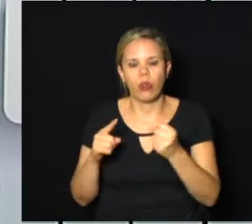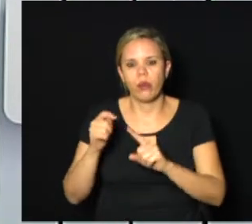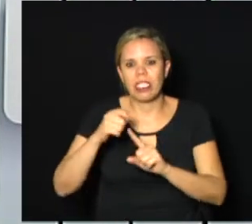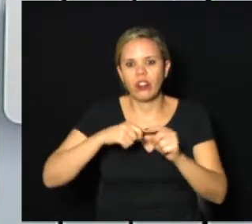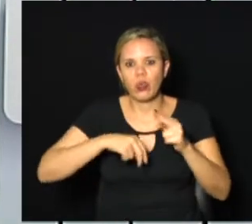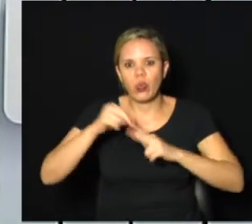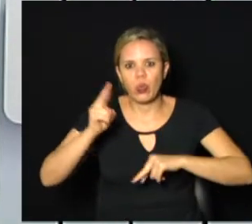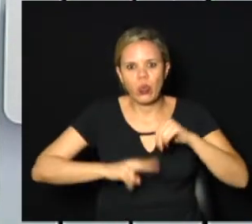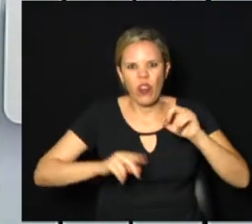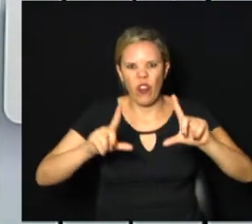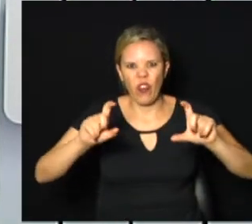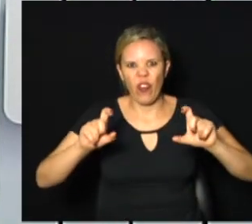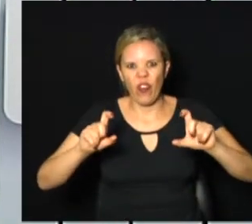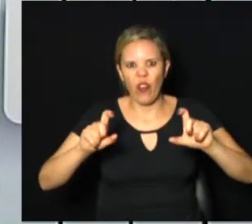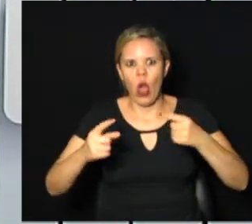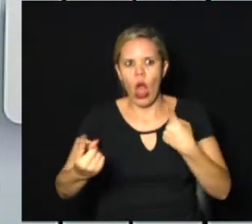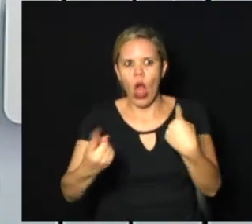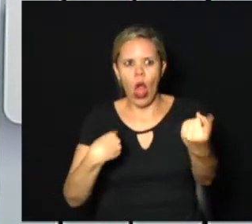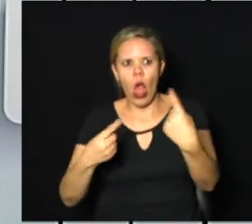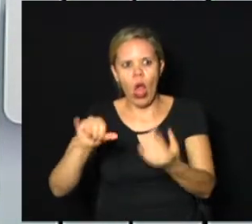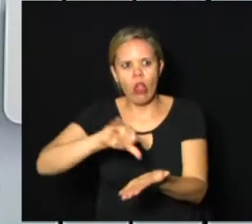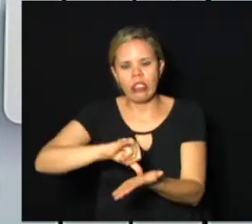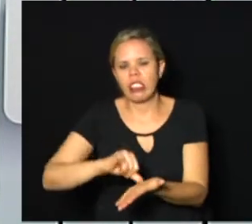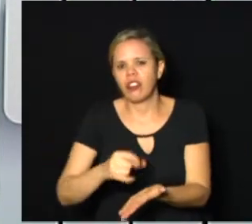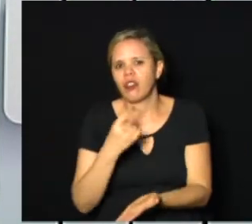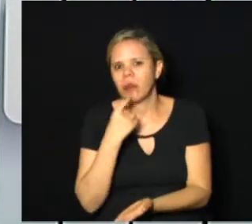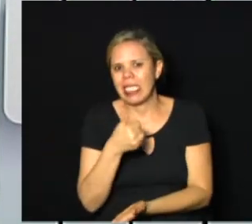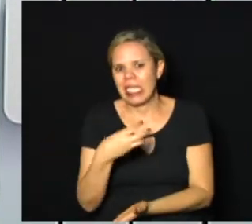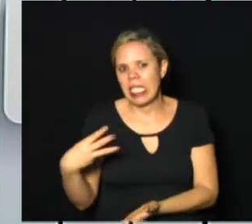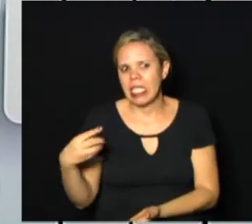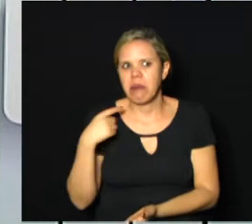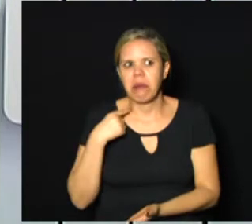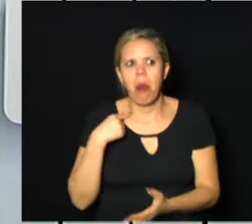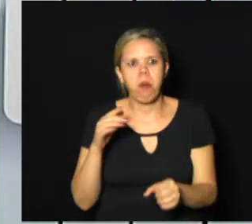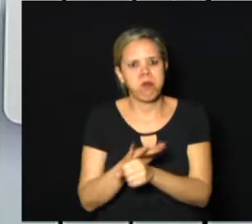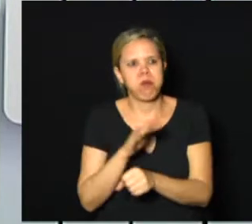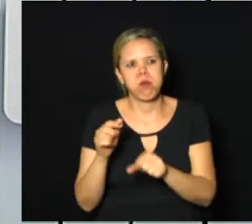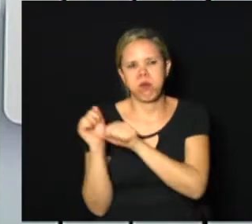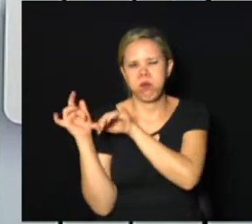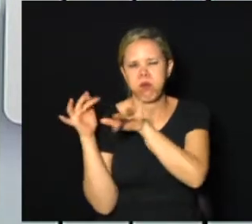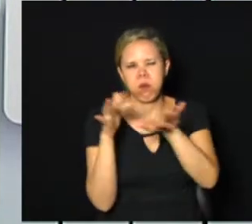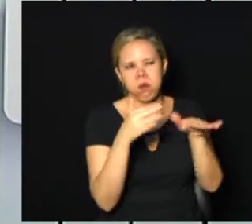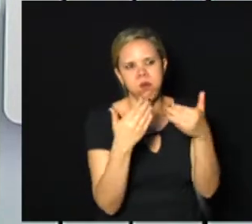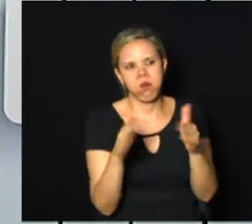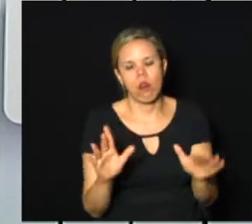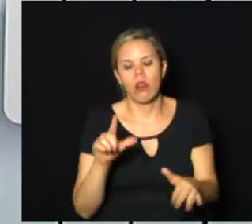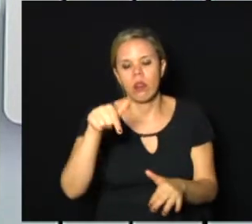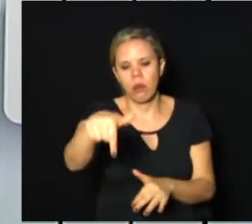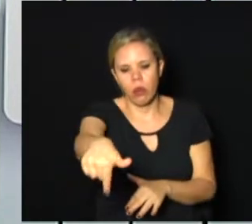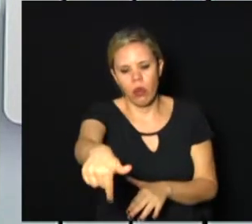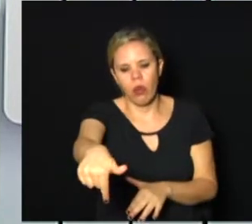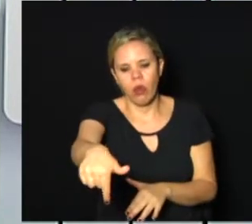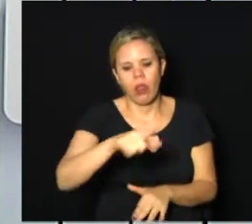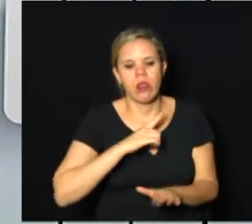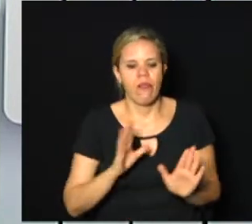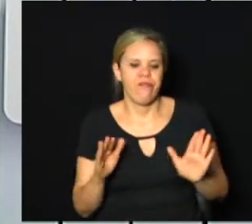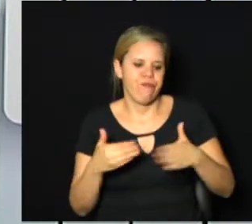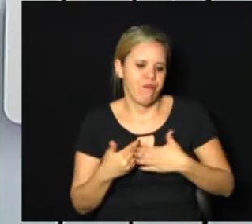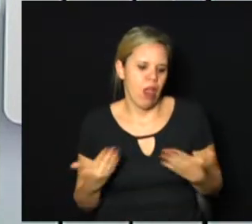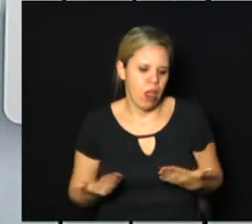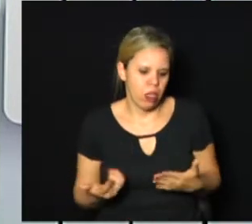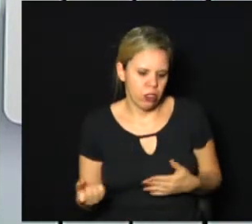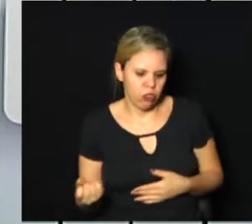junho, a foto da 13 de maio completamente lotado nesta reabertura e depois houve o fechamento,